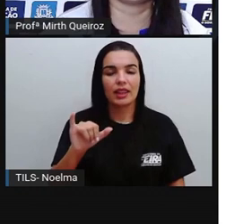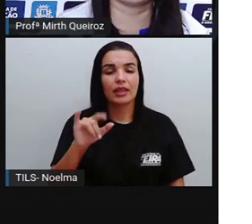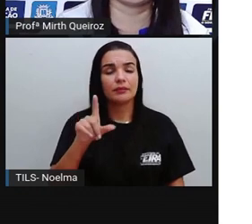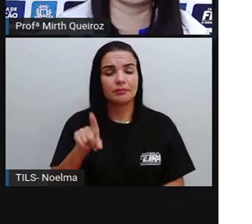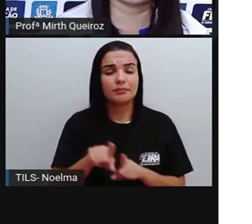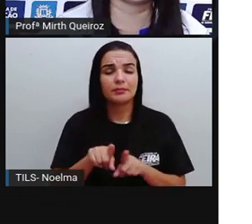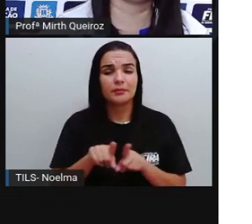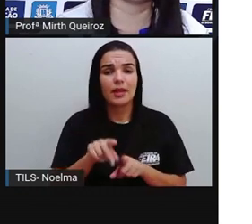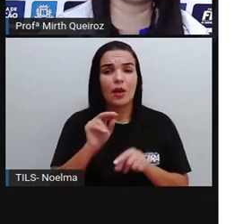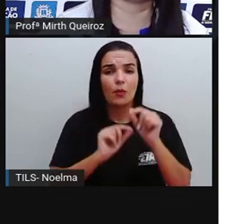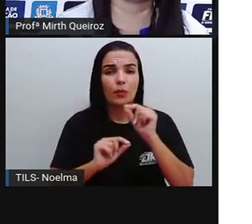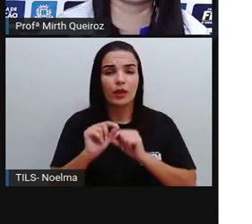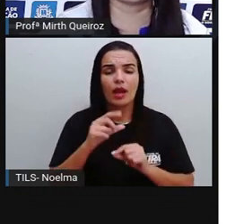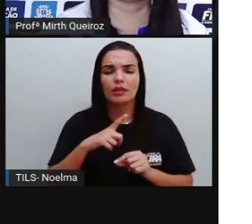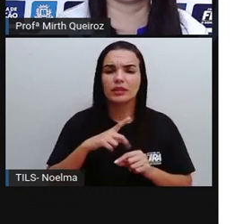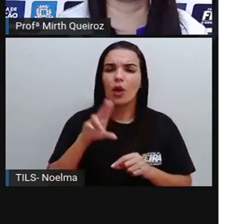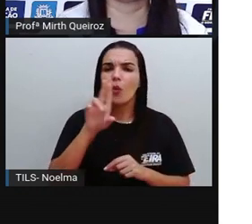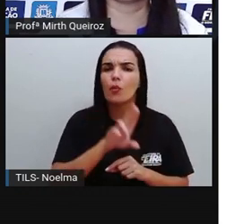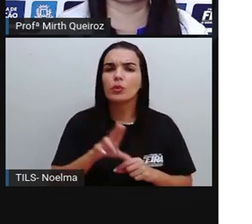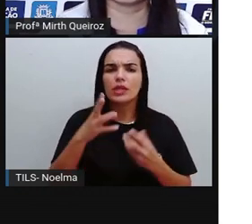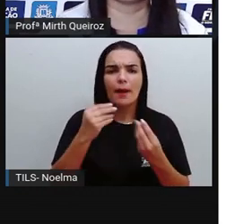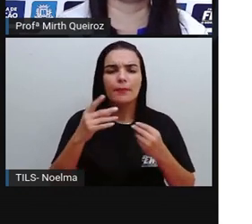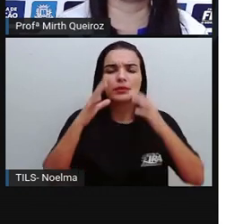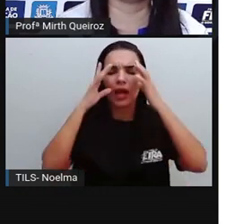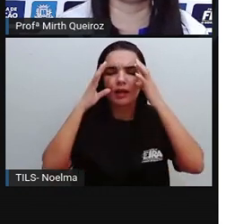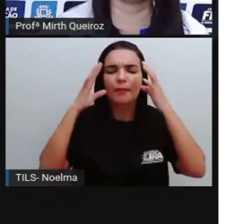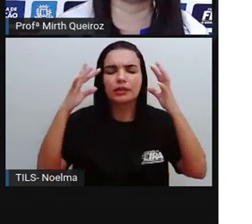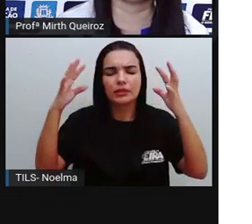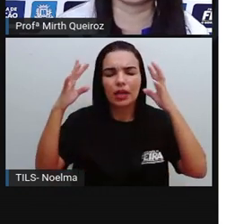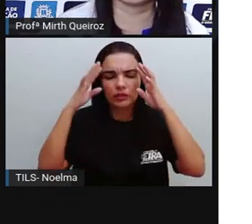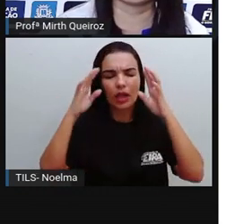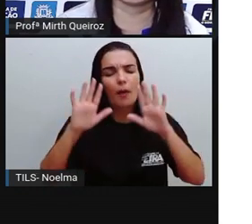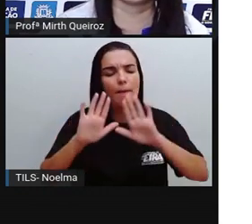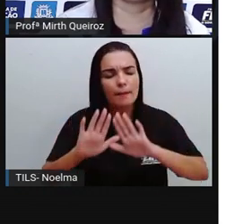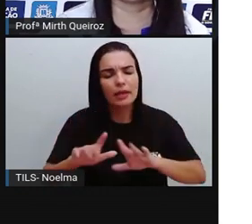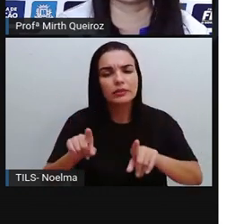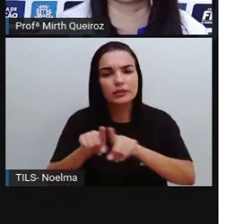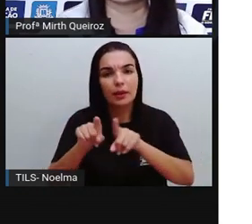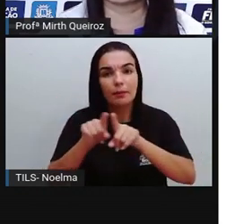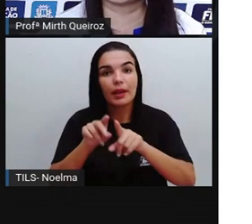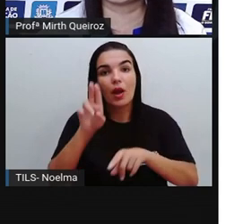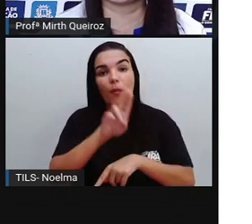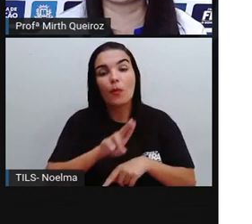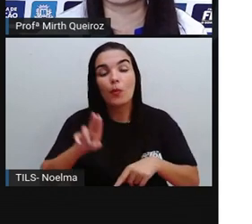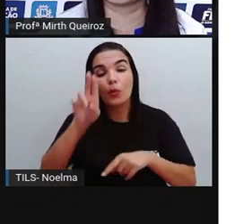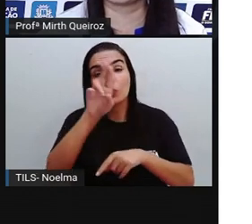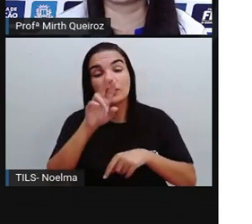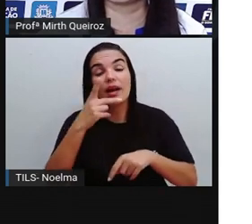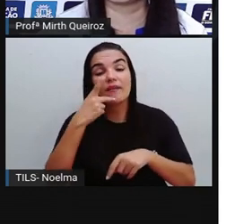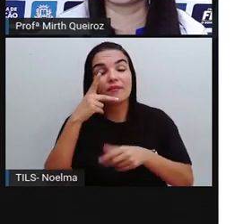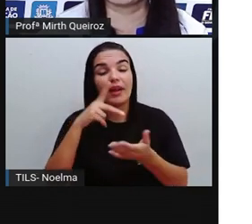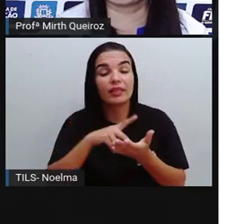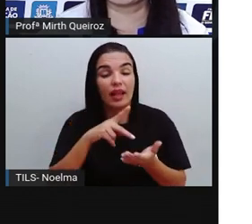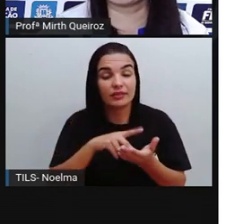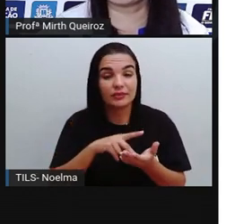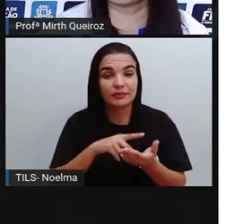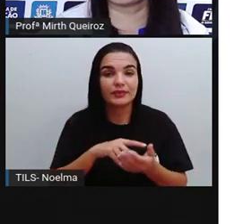ela utilize em algumas obras a parte imaginária, ela também pinta o real. Já nas obras de Bavarelli, a